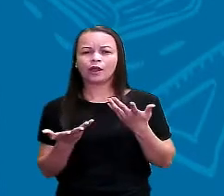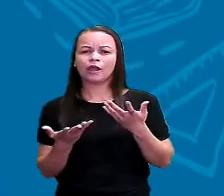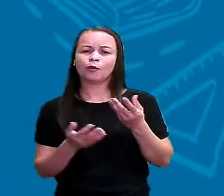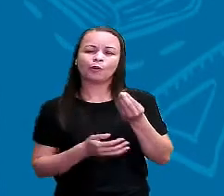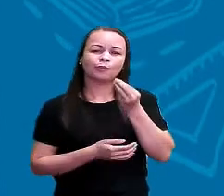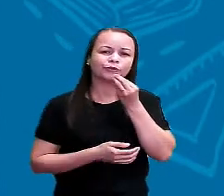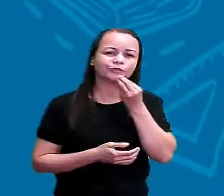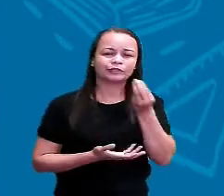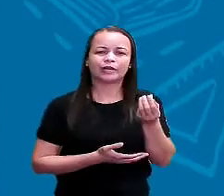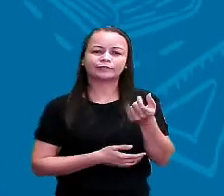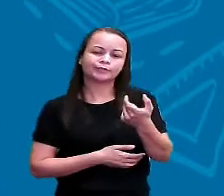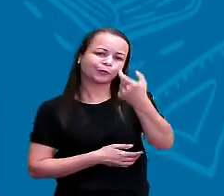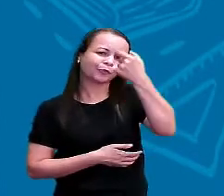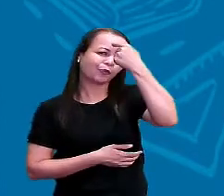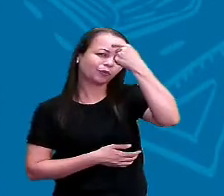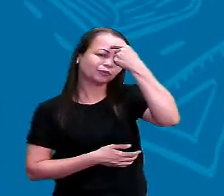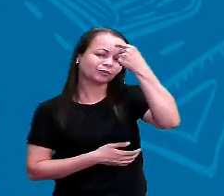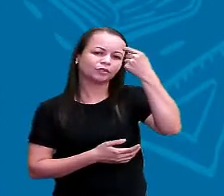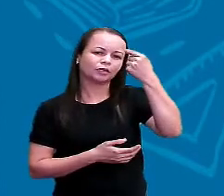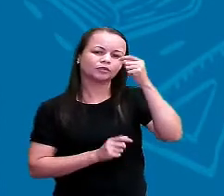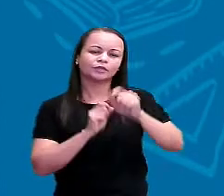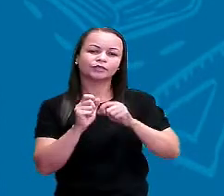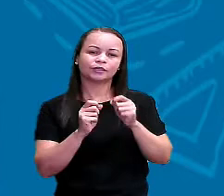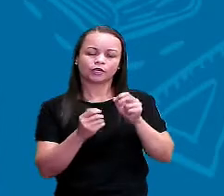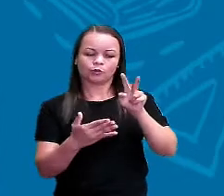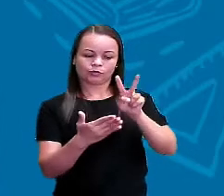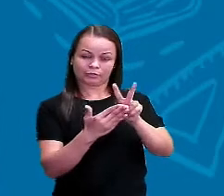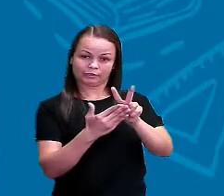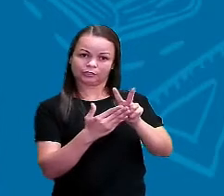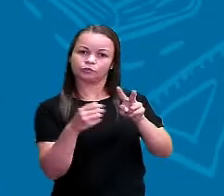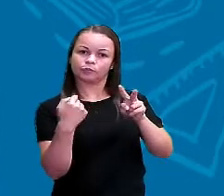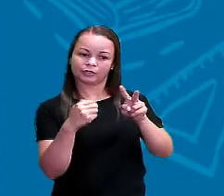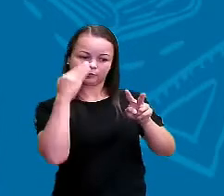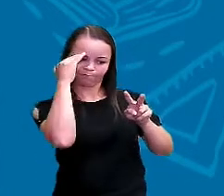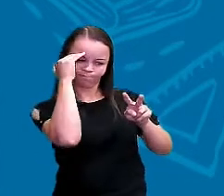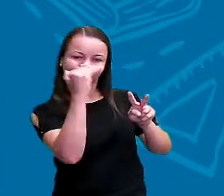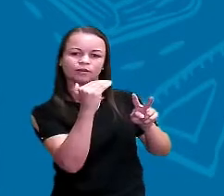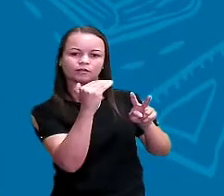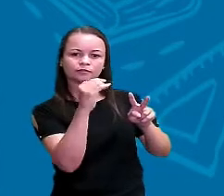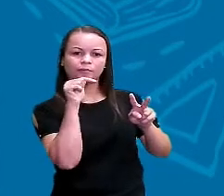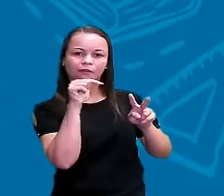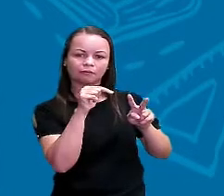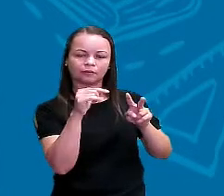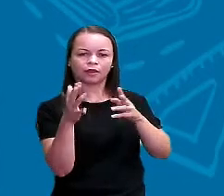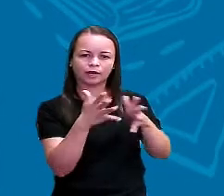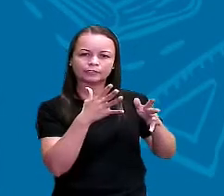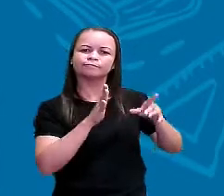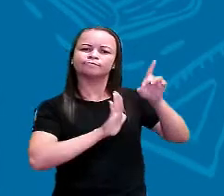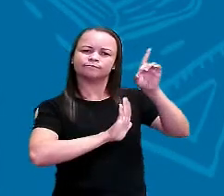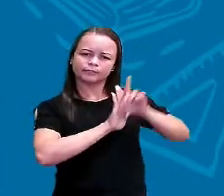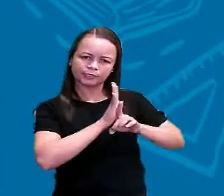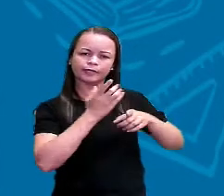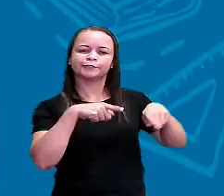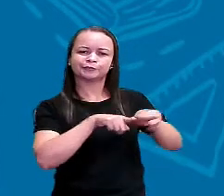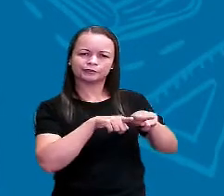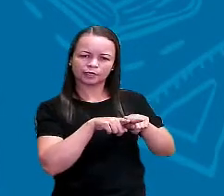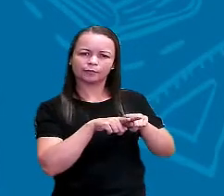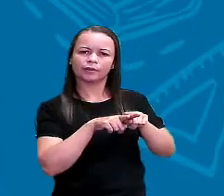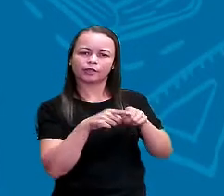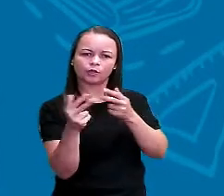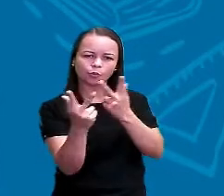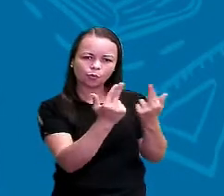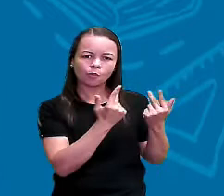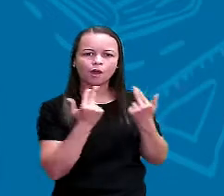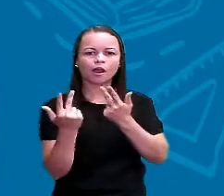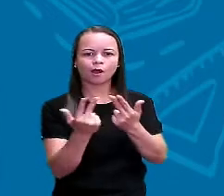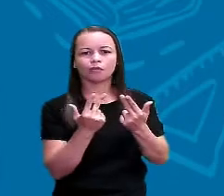oportunidade de se conscientizar que os índios merecem ser respeitados, eles têm direitos como todo cidadão, certo? E